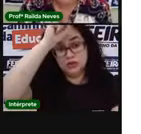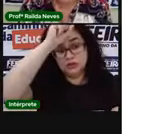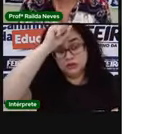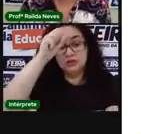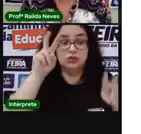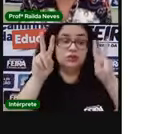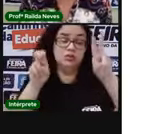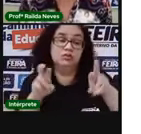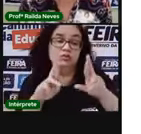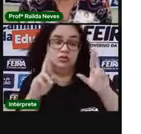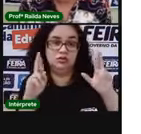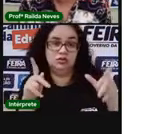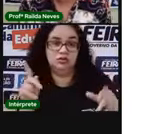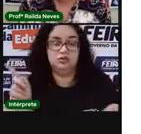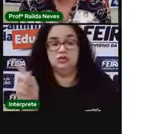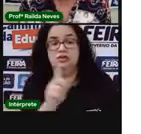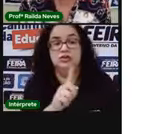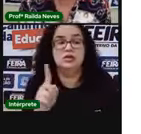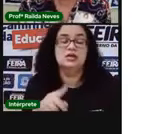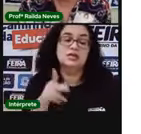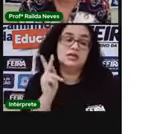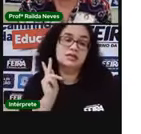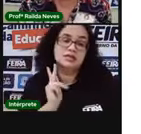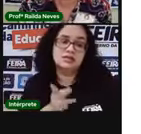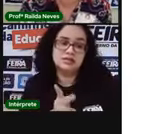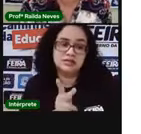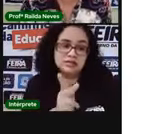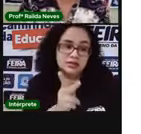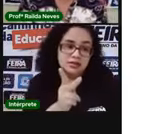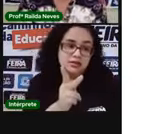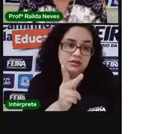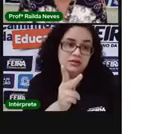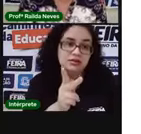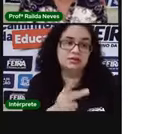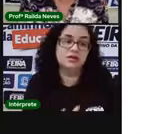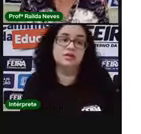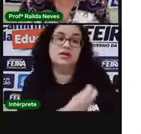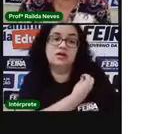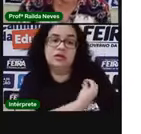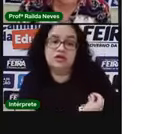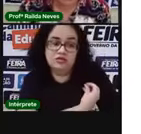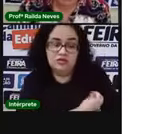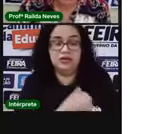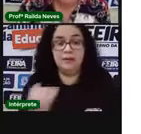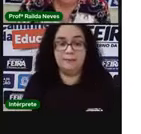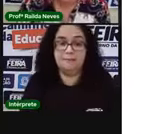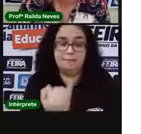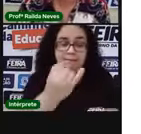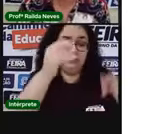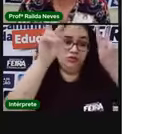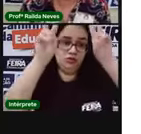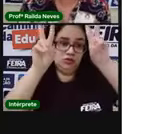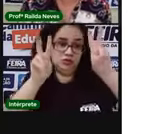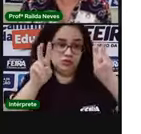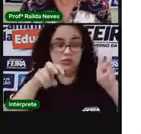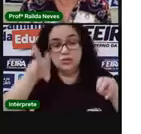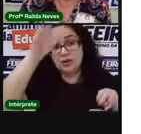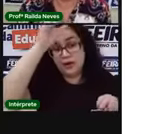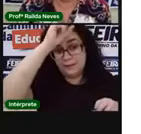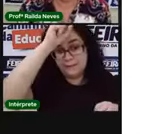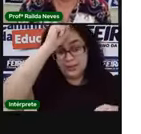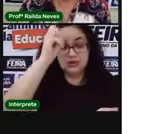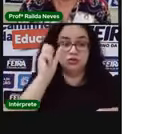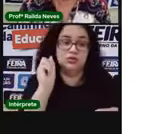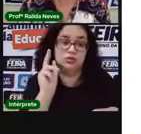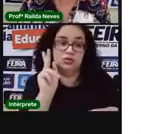diferente, na verdade. Sempre, em todo o tempo, a vida é o principal conteúdo de aprendizagem, ok? Por